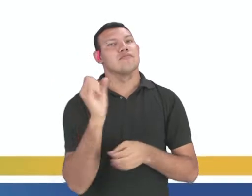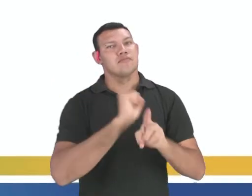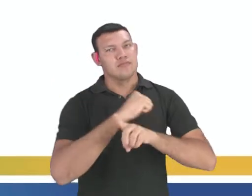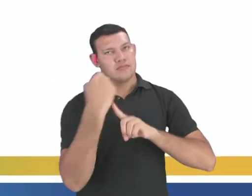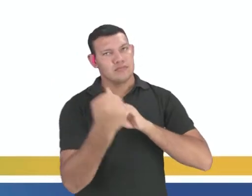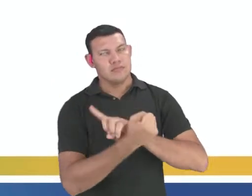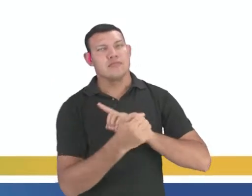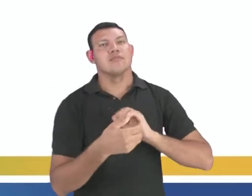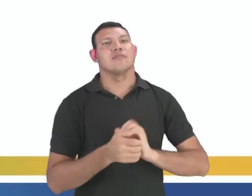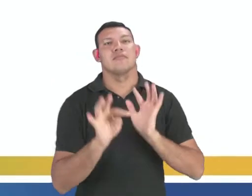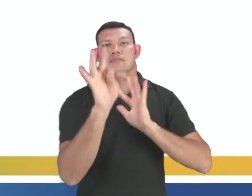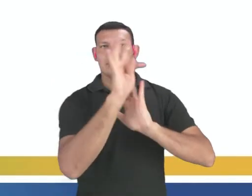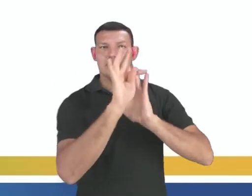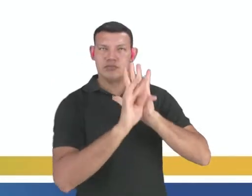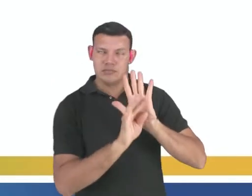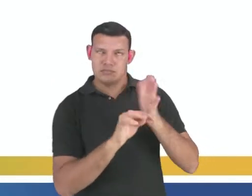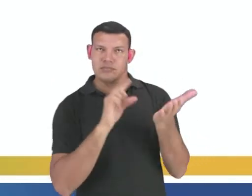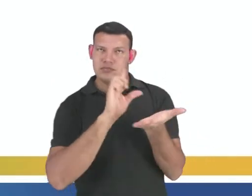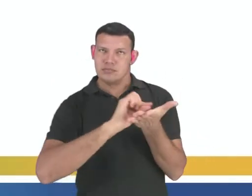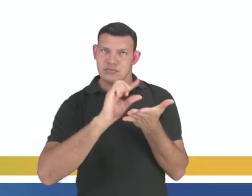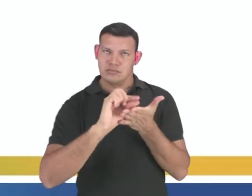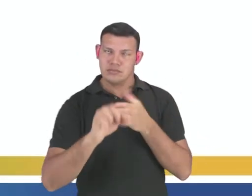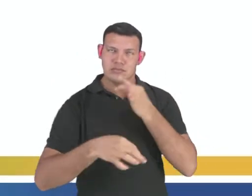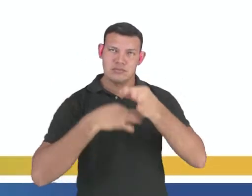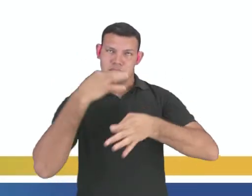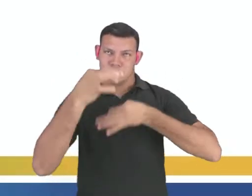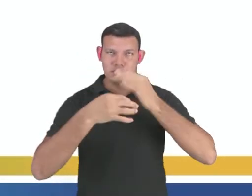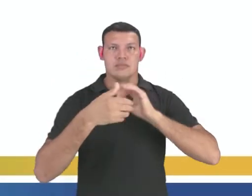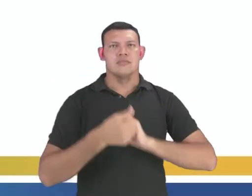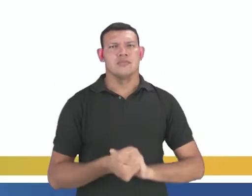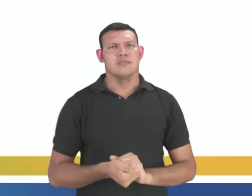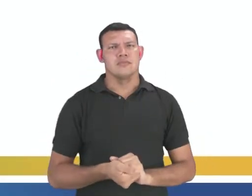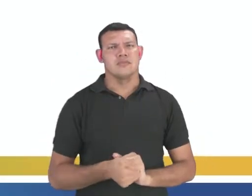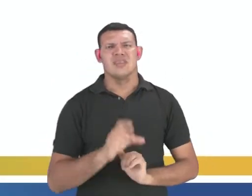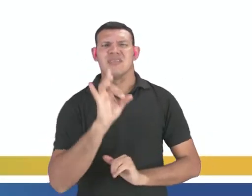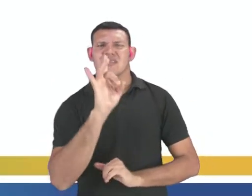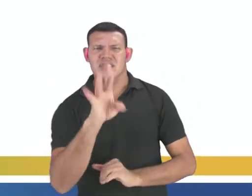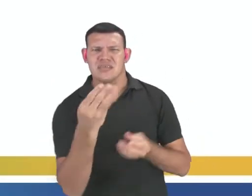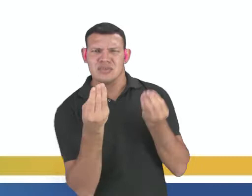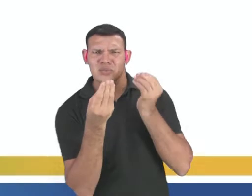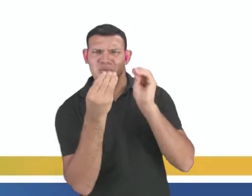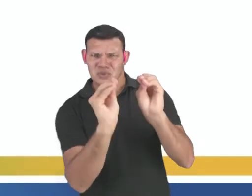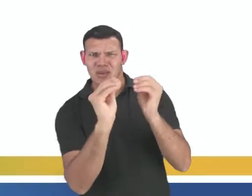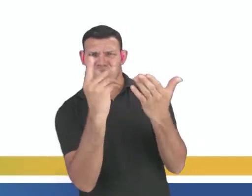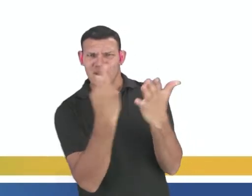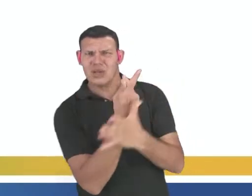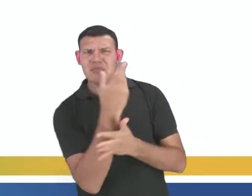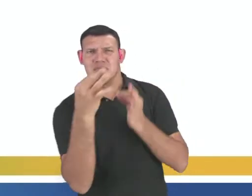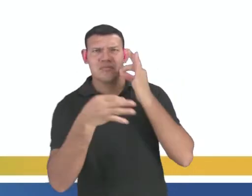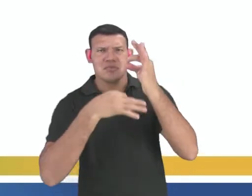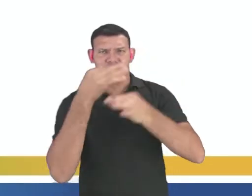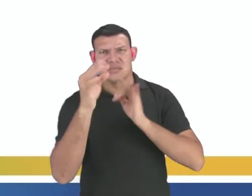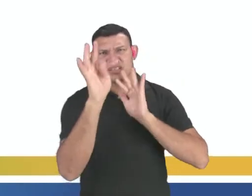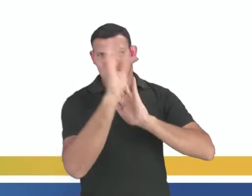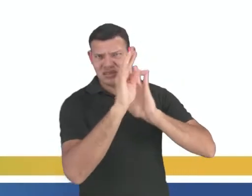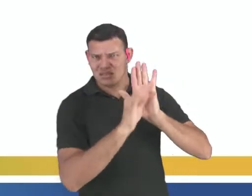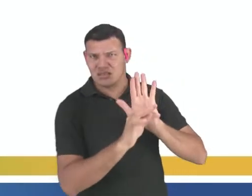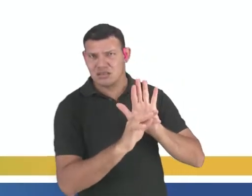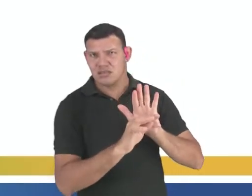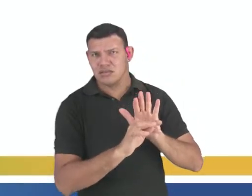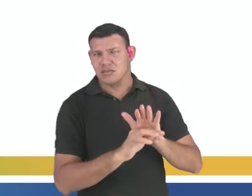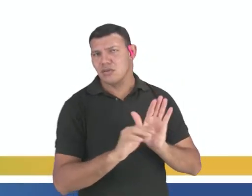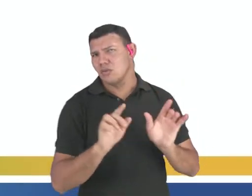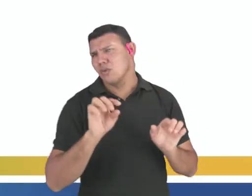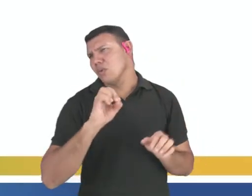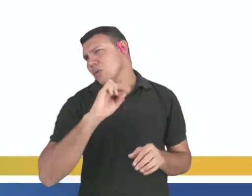sociedade. Esse texto é o artigo de opinião. Mas será que só podemos colocar os fatos e opiniões em textos? Ou podemos